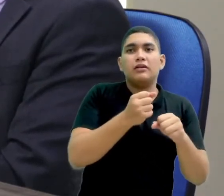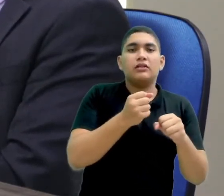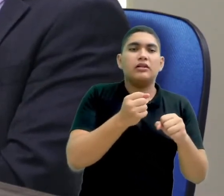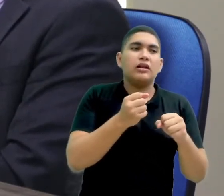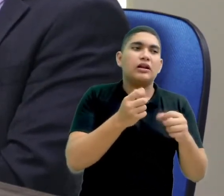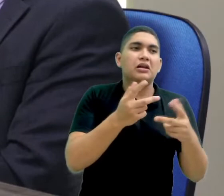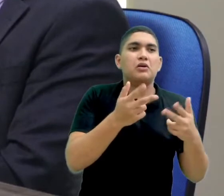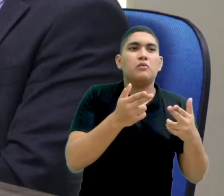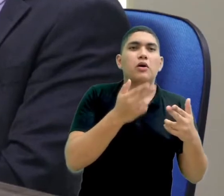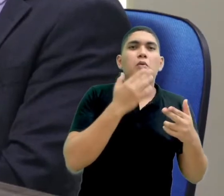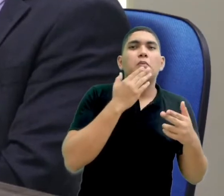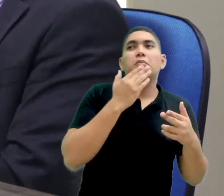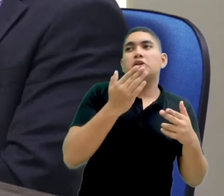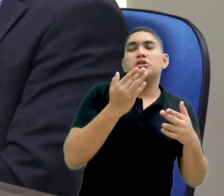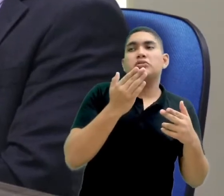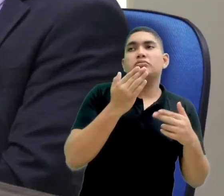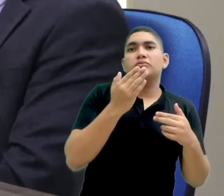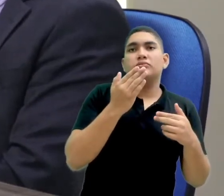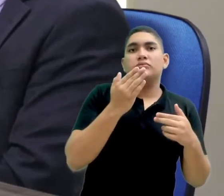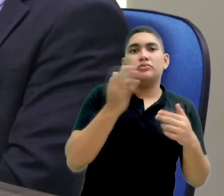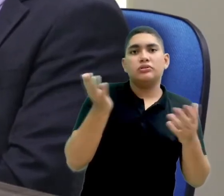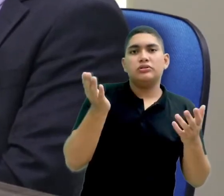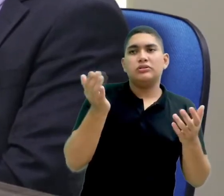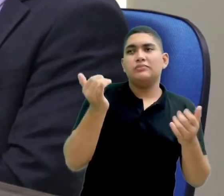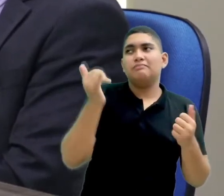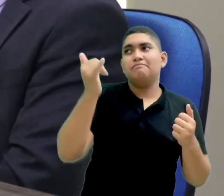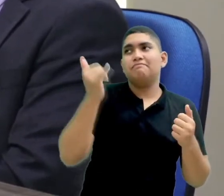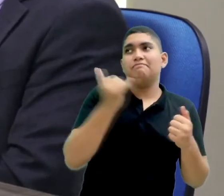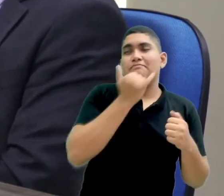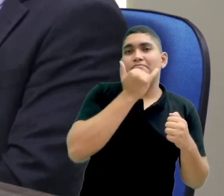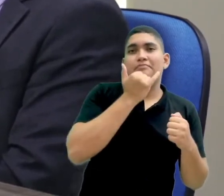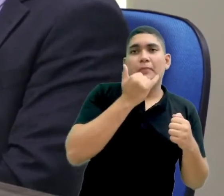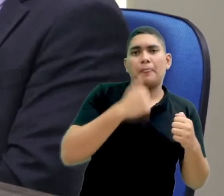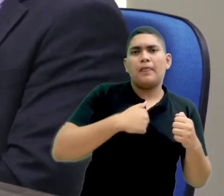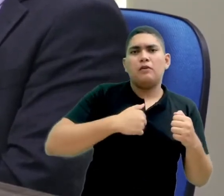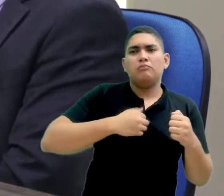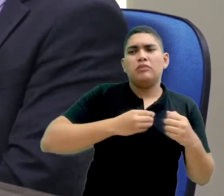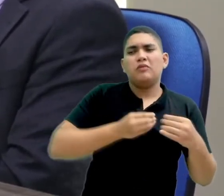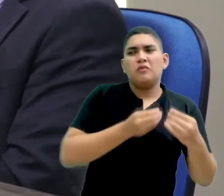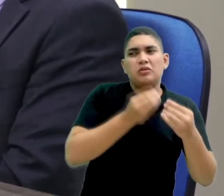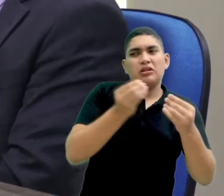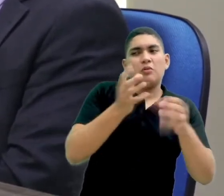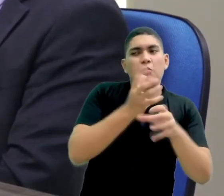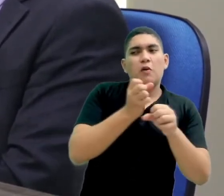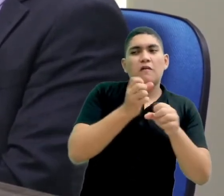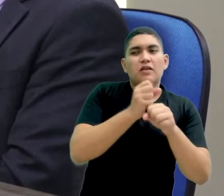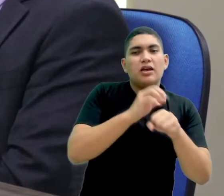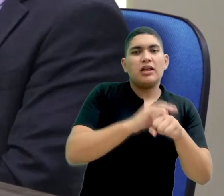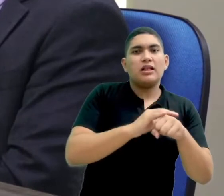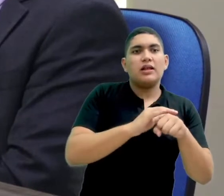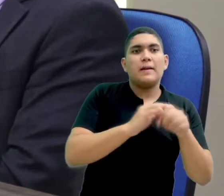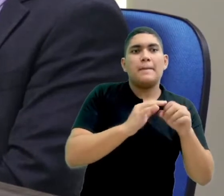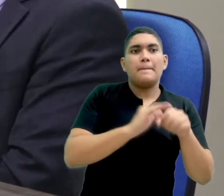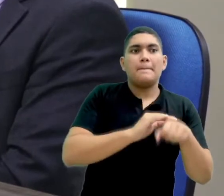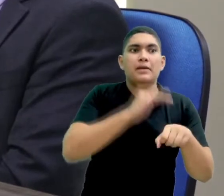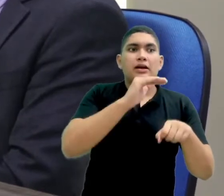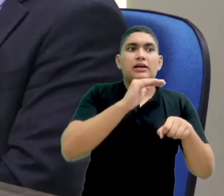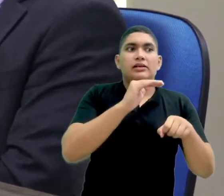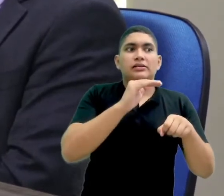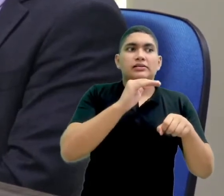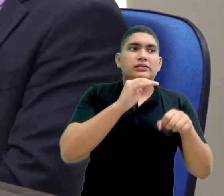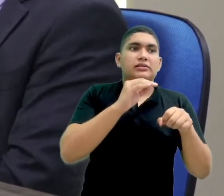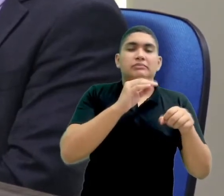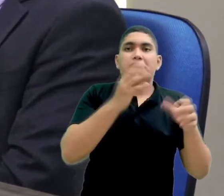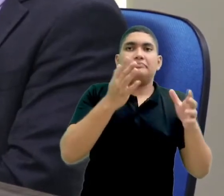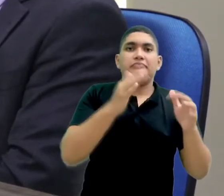de perdão, né? Ele vou dar uma oferta maior para que eu fique livre da responsabilidade